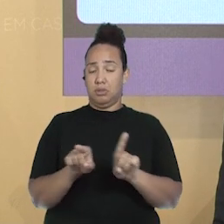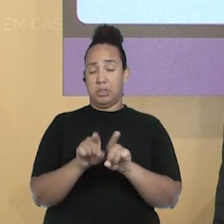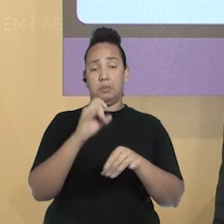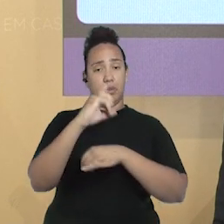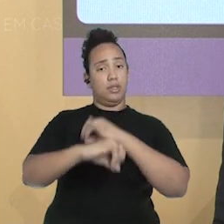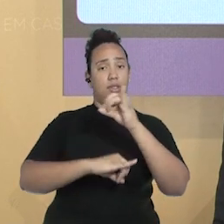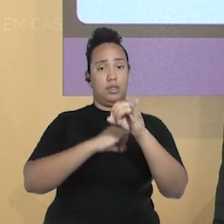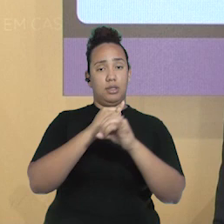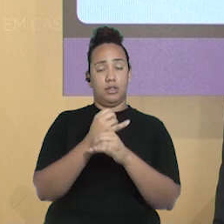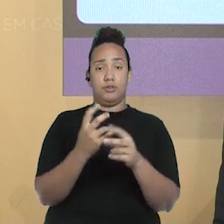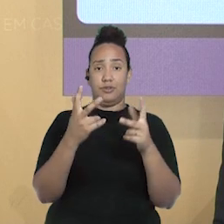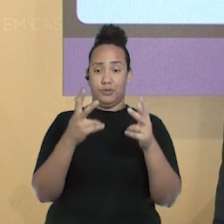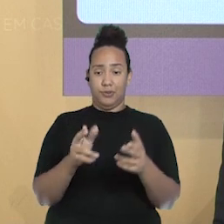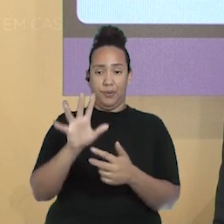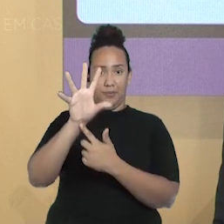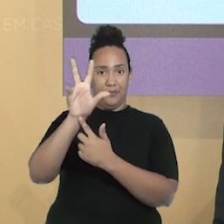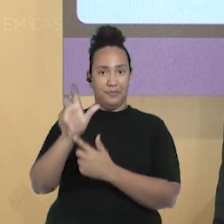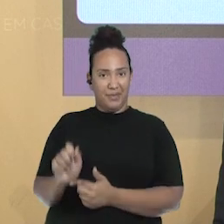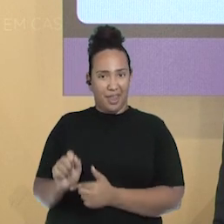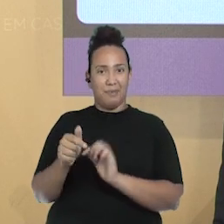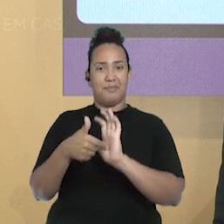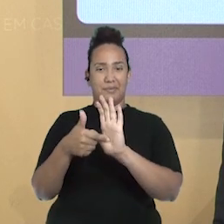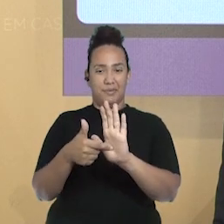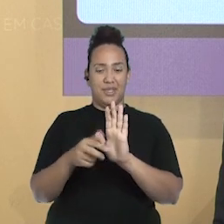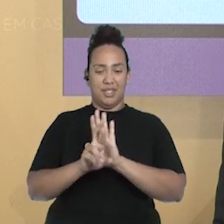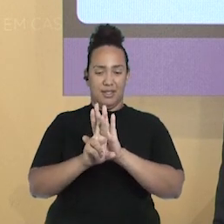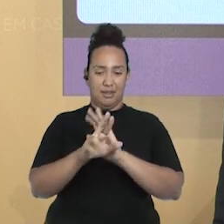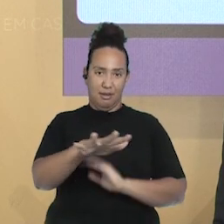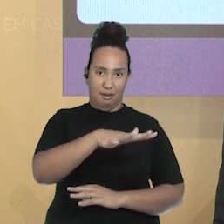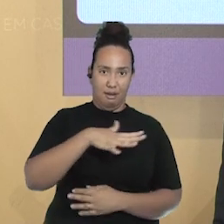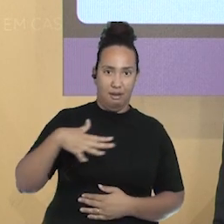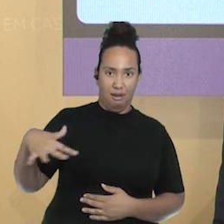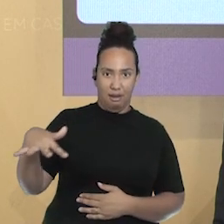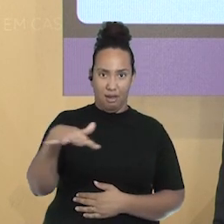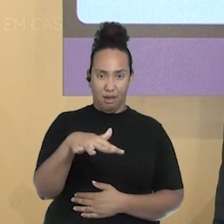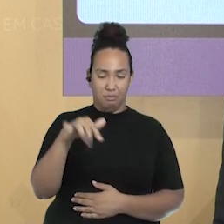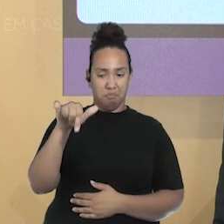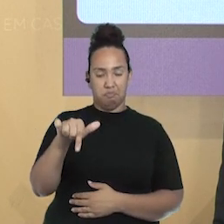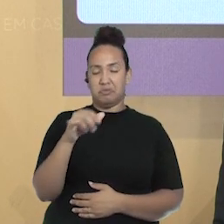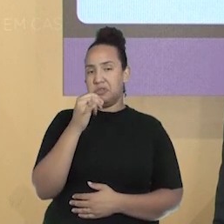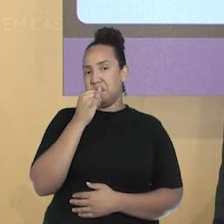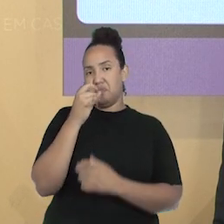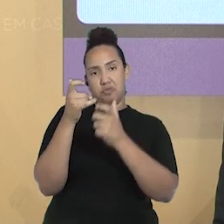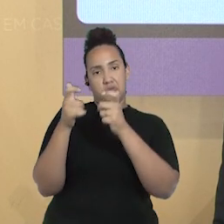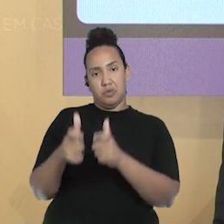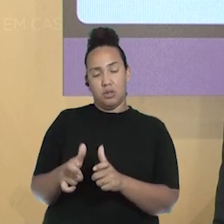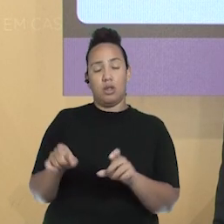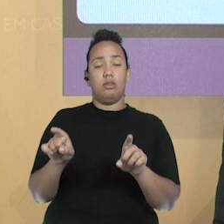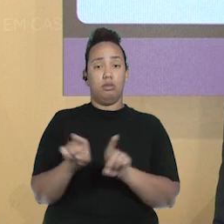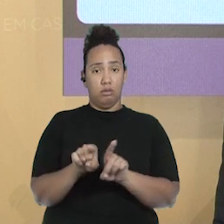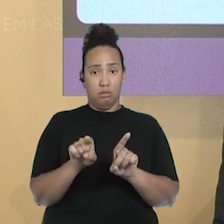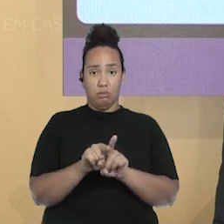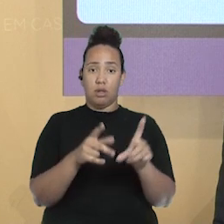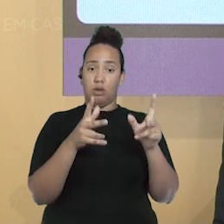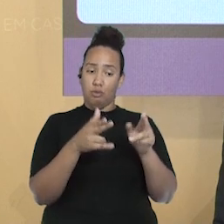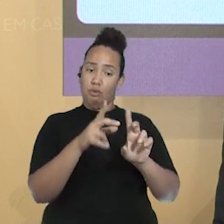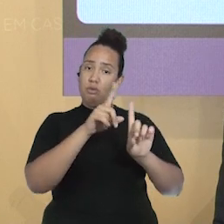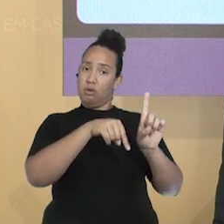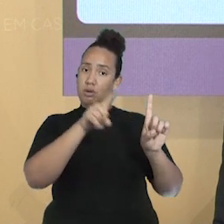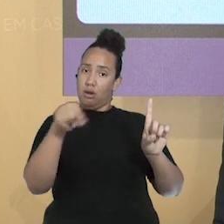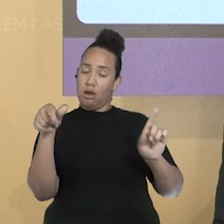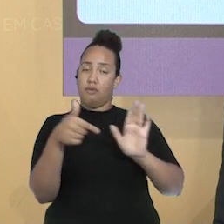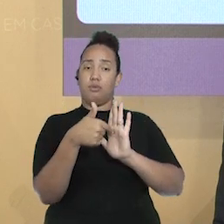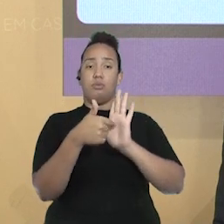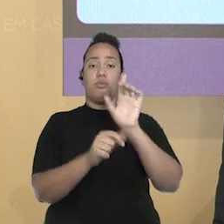mapas indicam uma representação espacial de um determinado acontecimento ou lugar, os gráficos apontam uma